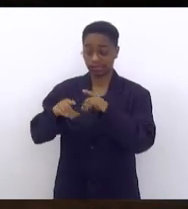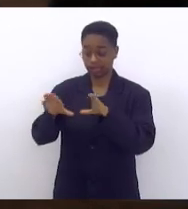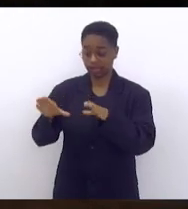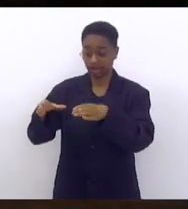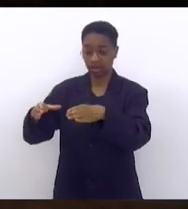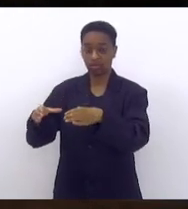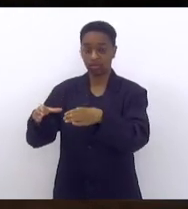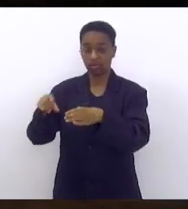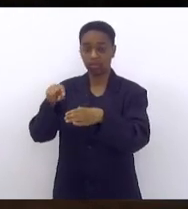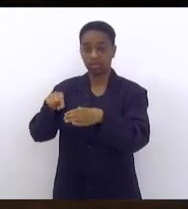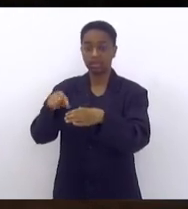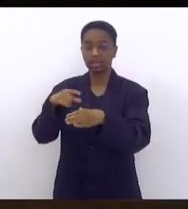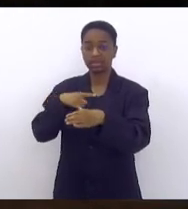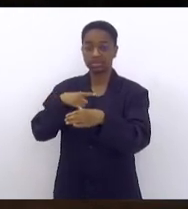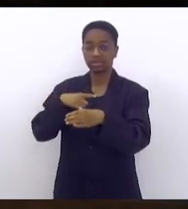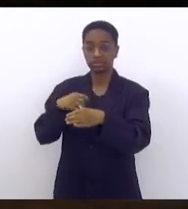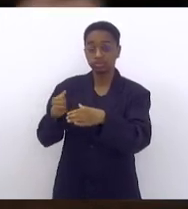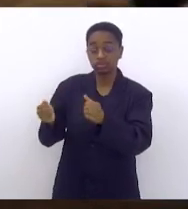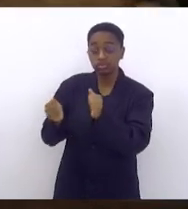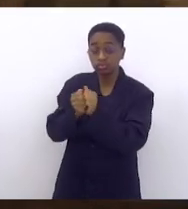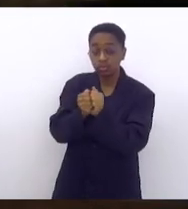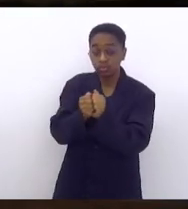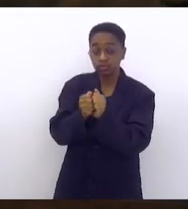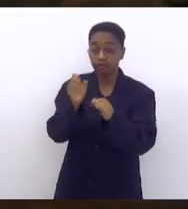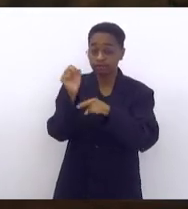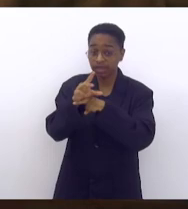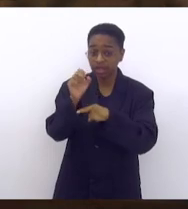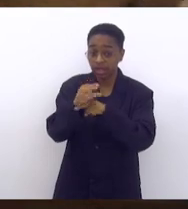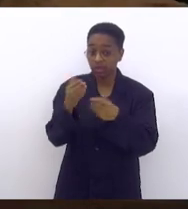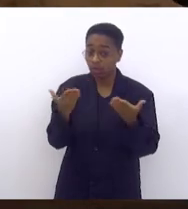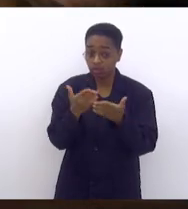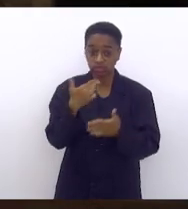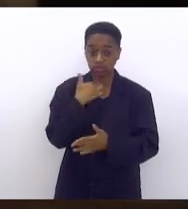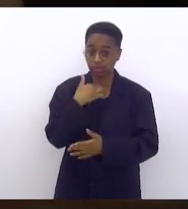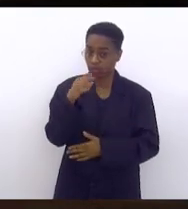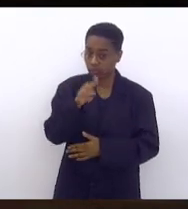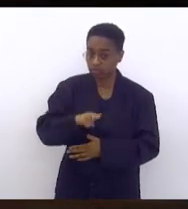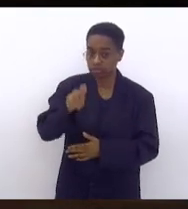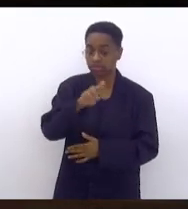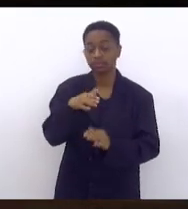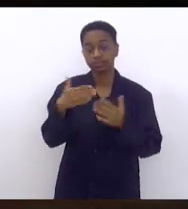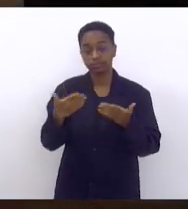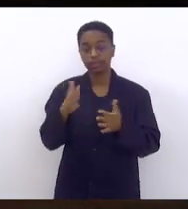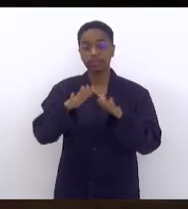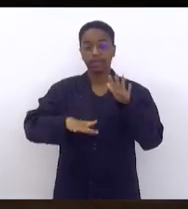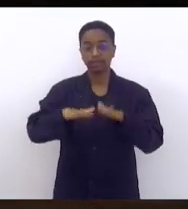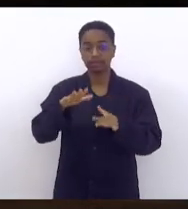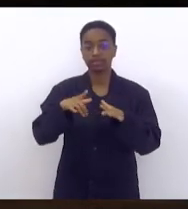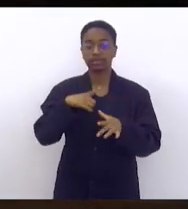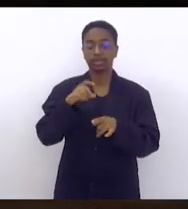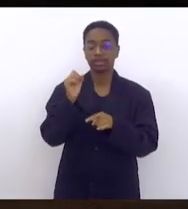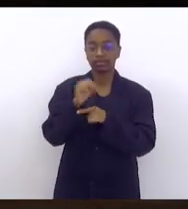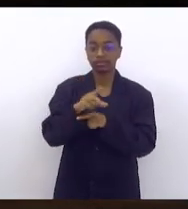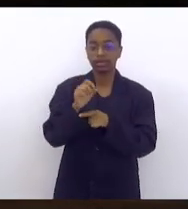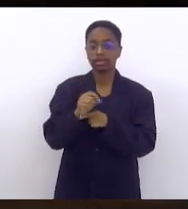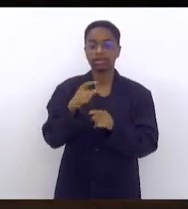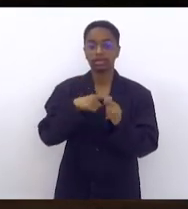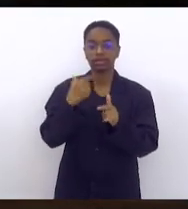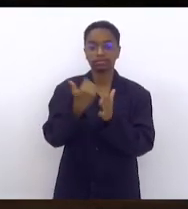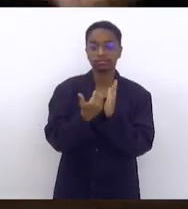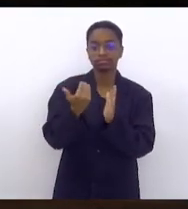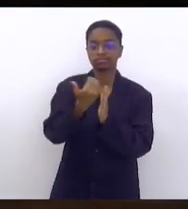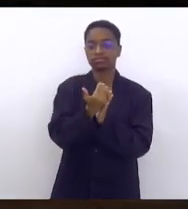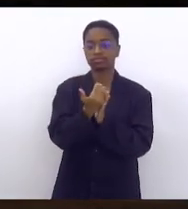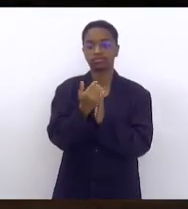condicionada àquele inseticida que hoje, inclusive, não é nem utilizado mais. E muitas vezes utilizava com leite de trabalho. Né? Muitos